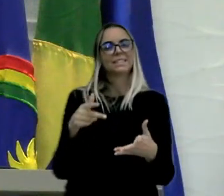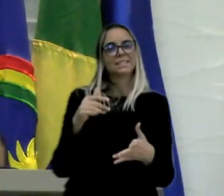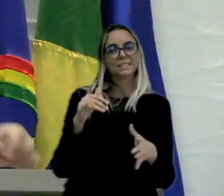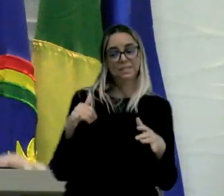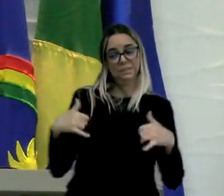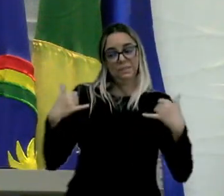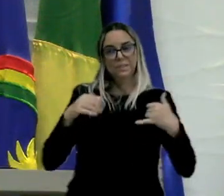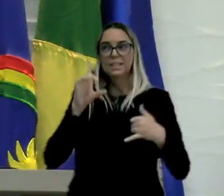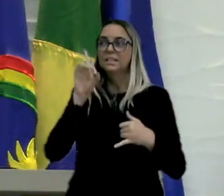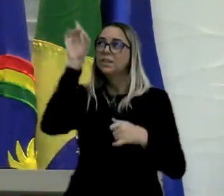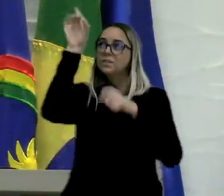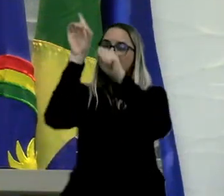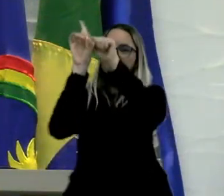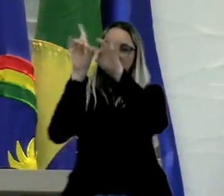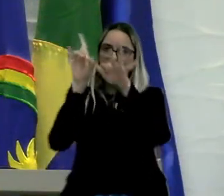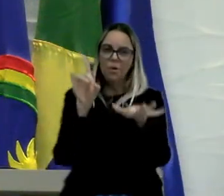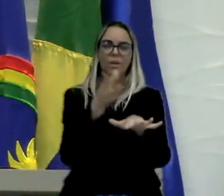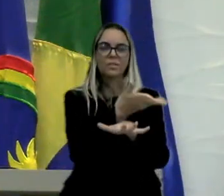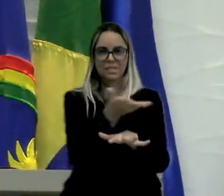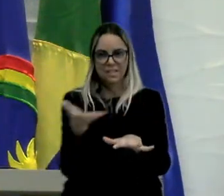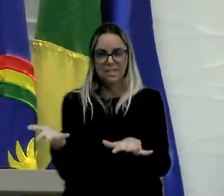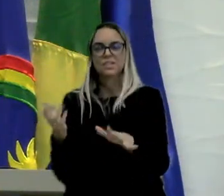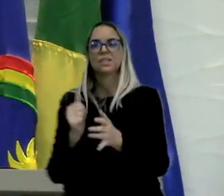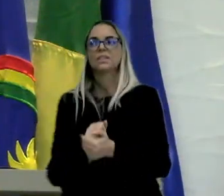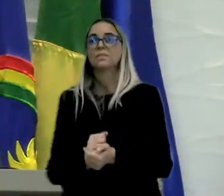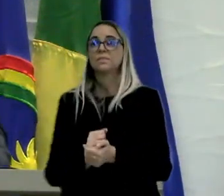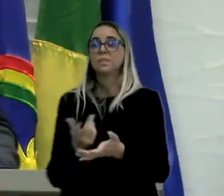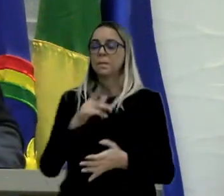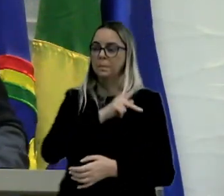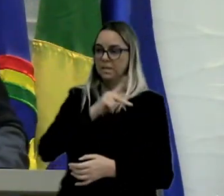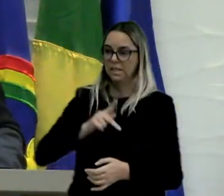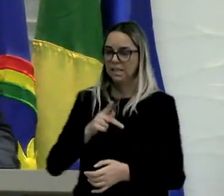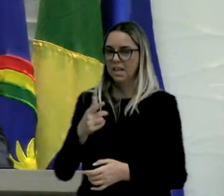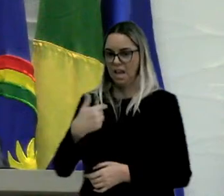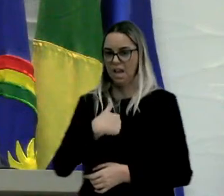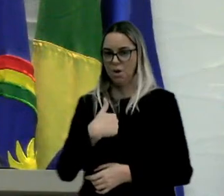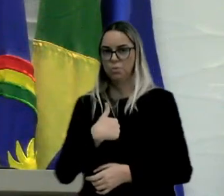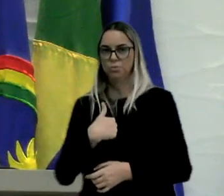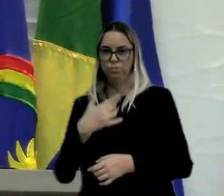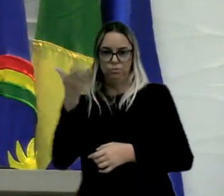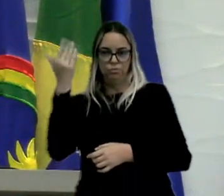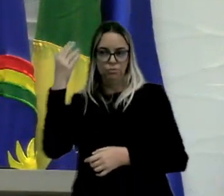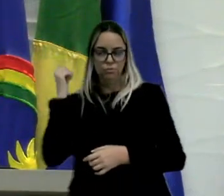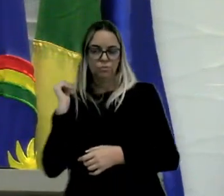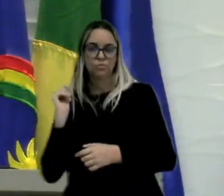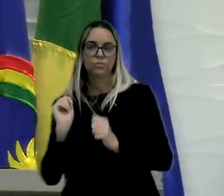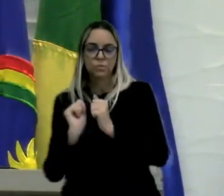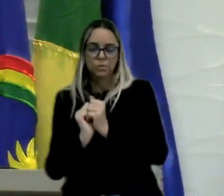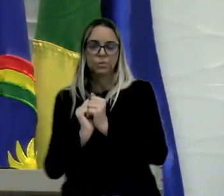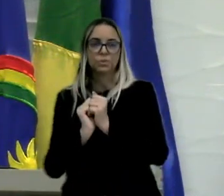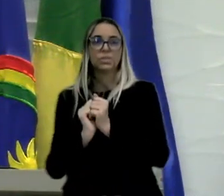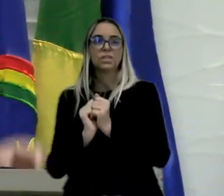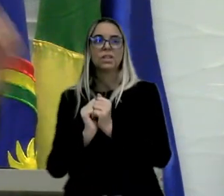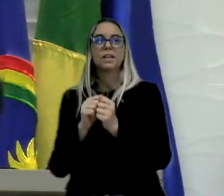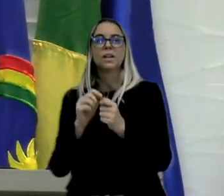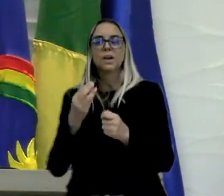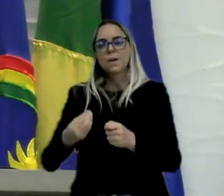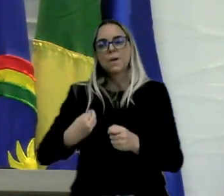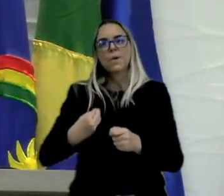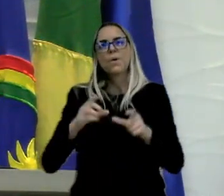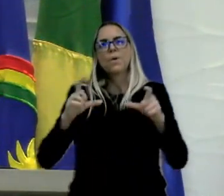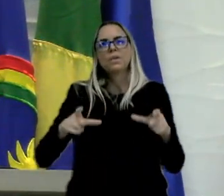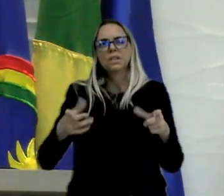todos senhor presidente nós estivemos eu estive na Compesa semana